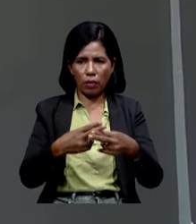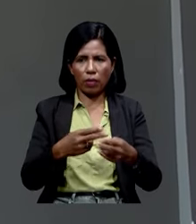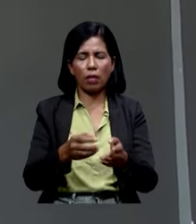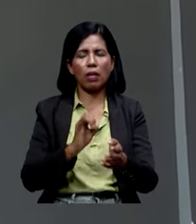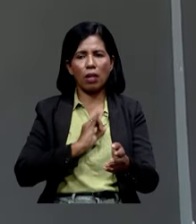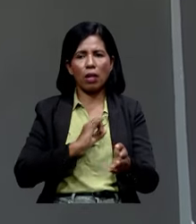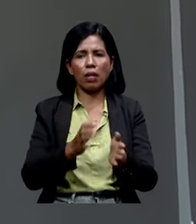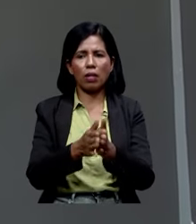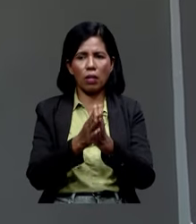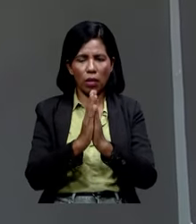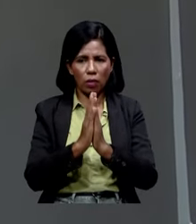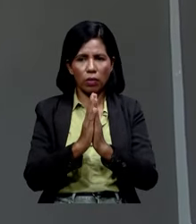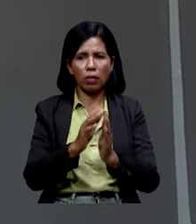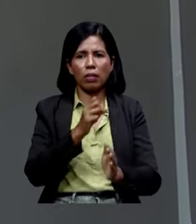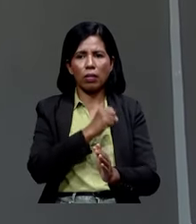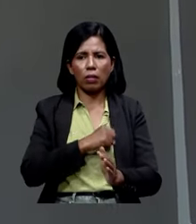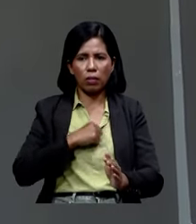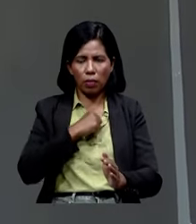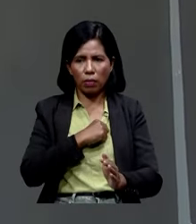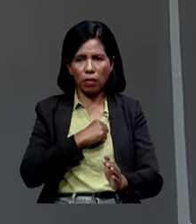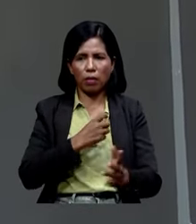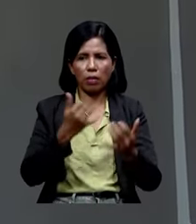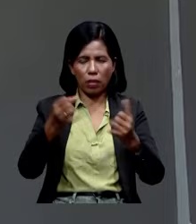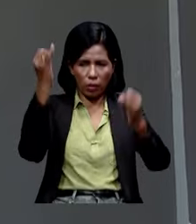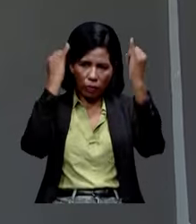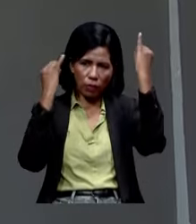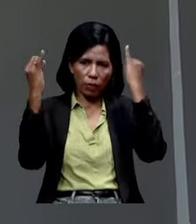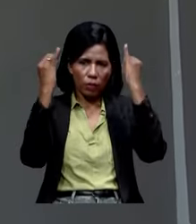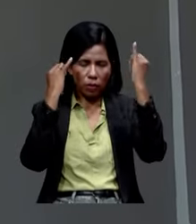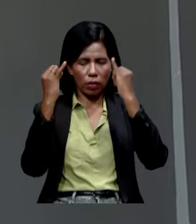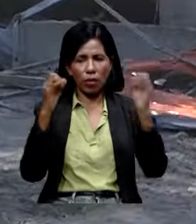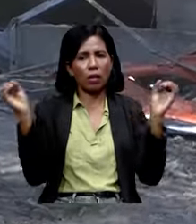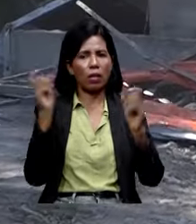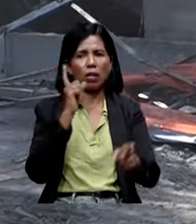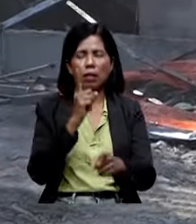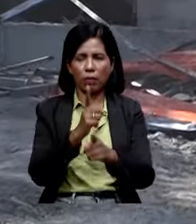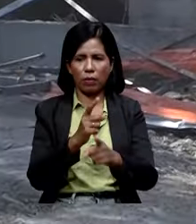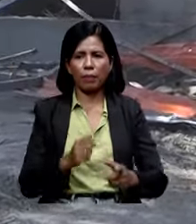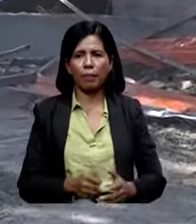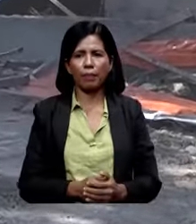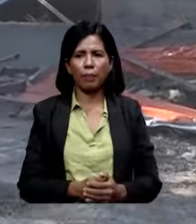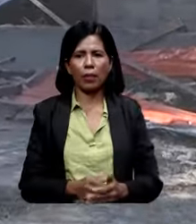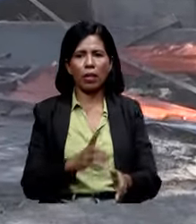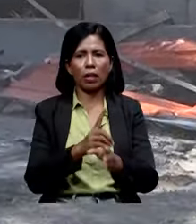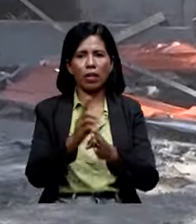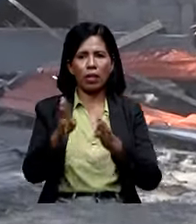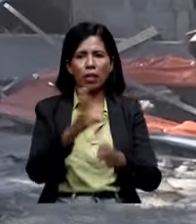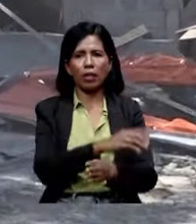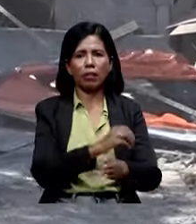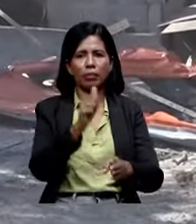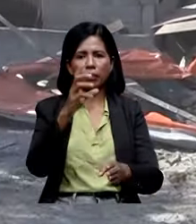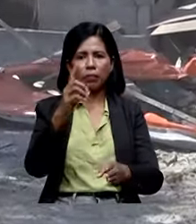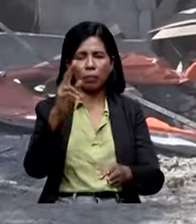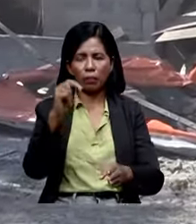usu desculpa ida ne informação ne be maka la los e habibang ne diretor executivo ADN